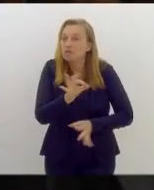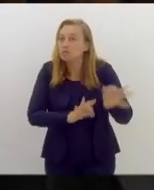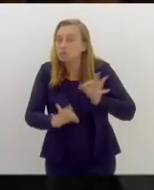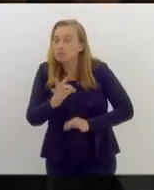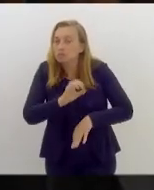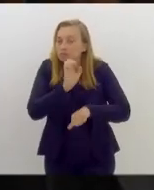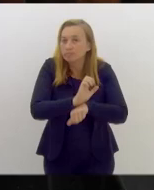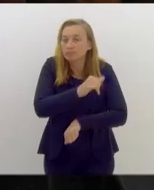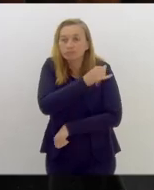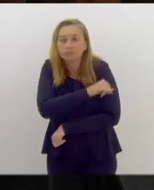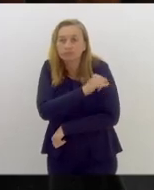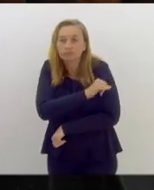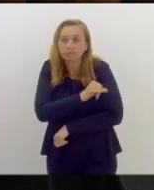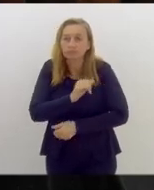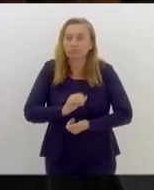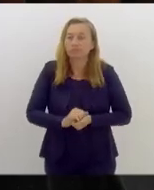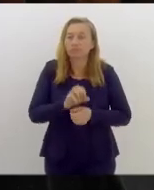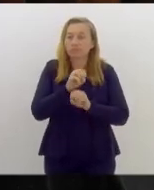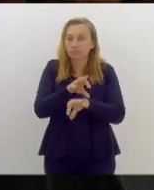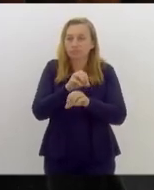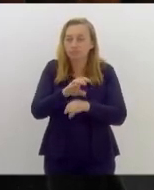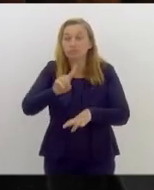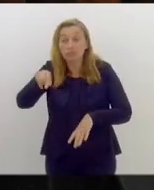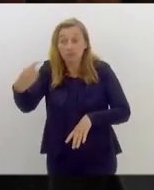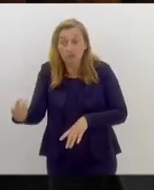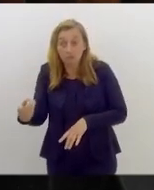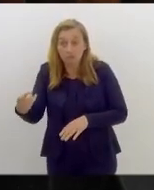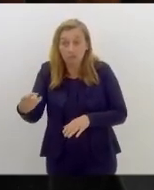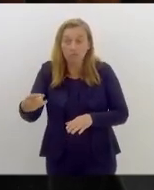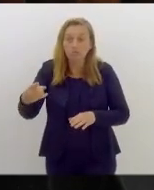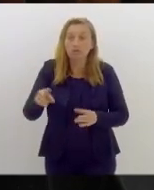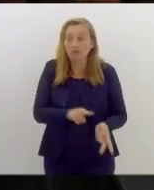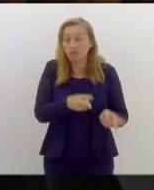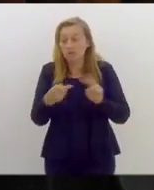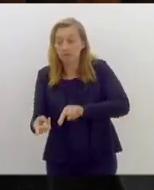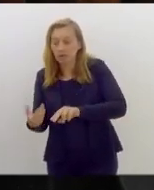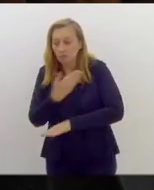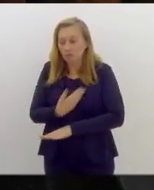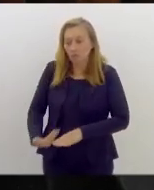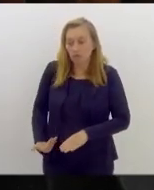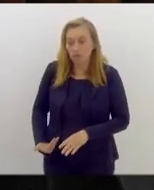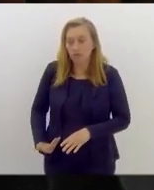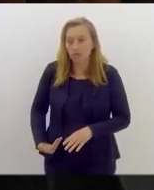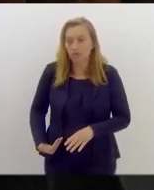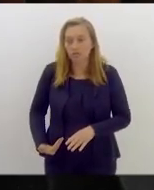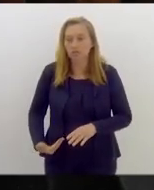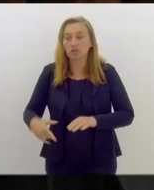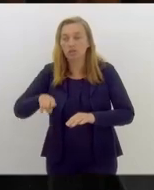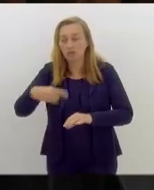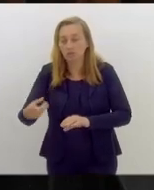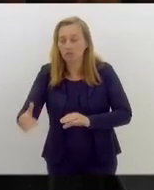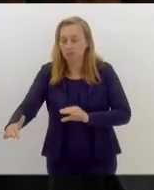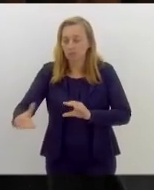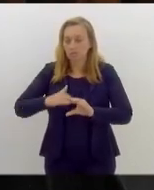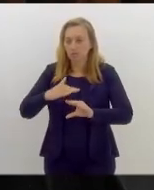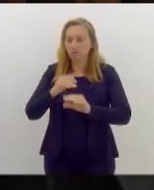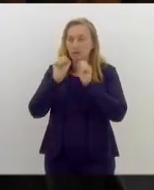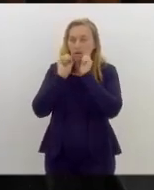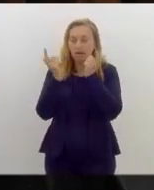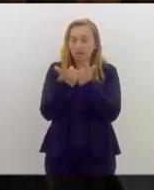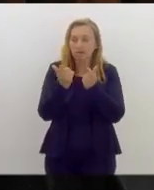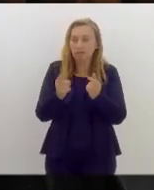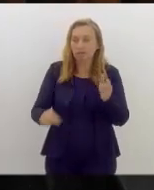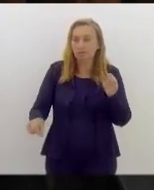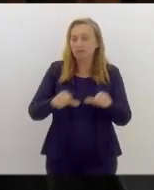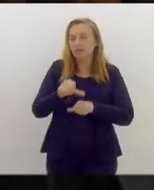Estadual de Educação, que depois seria do Congresso encaminhado ao governo e do governo encaminhado à Assembleia para que vire uma lei